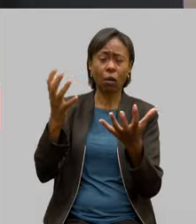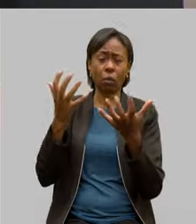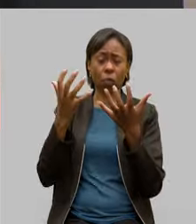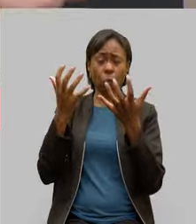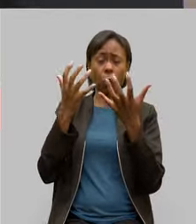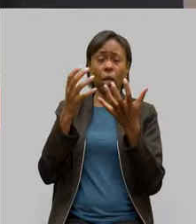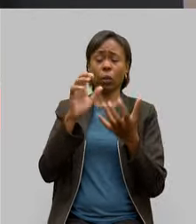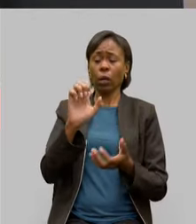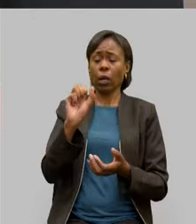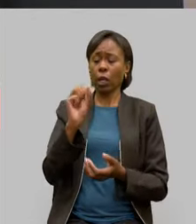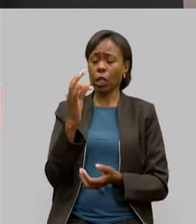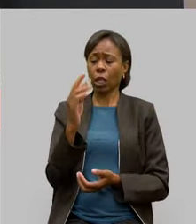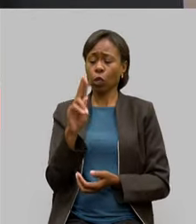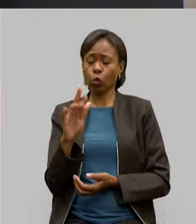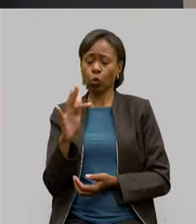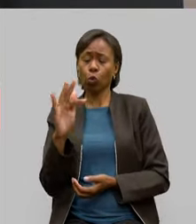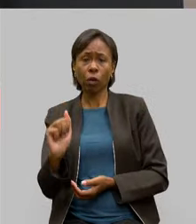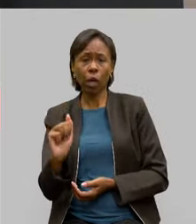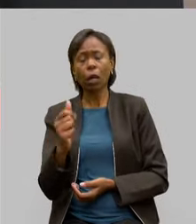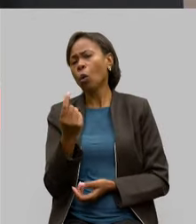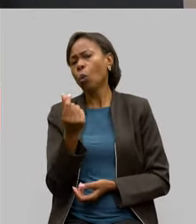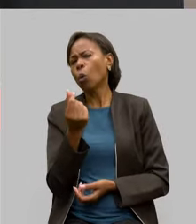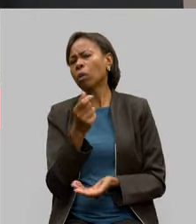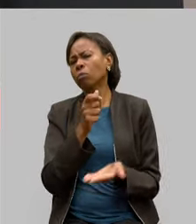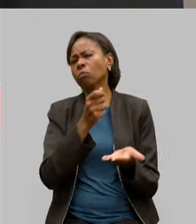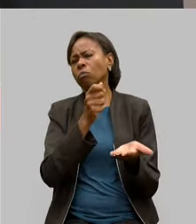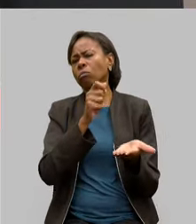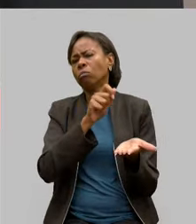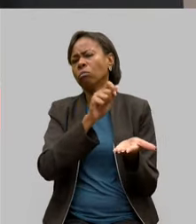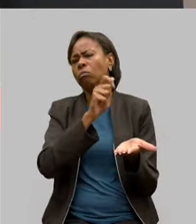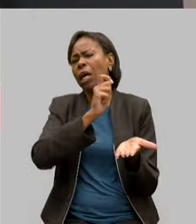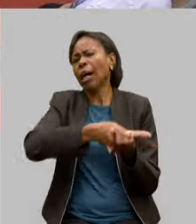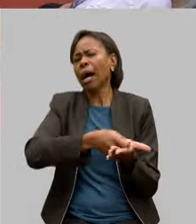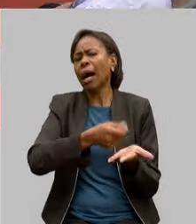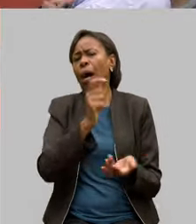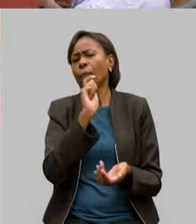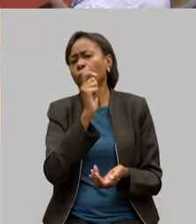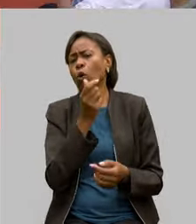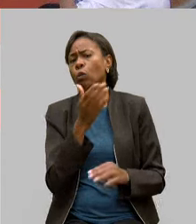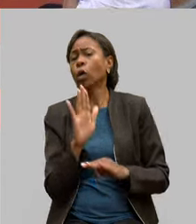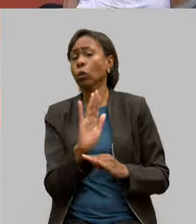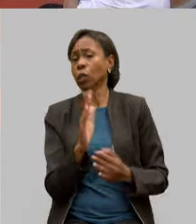vamos ter financiamento para a maconha ajudar a cumprir essa meta Muito